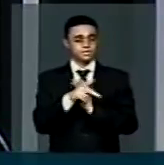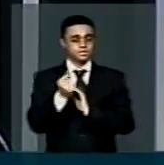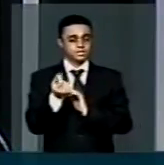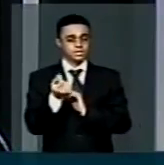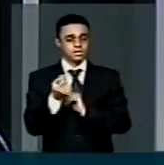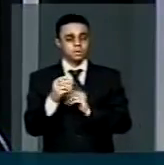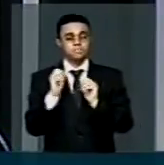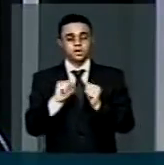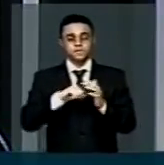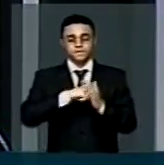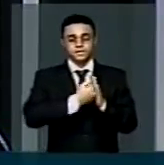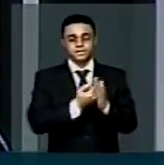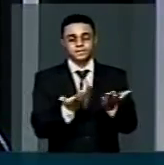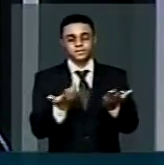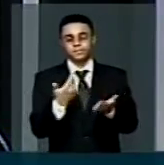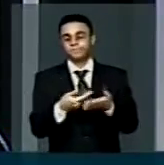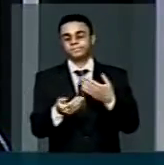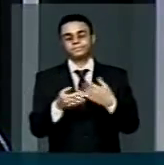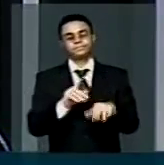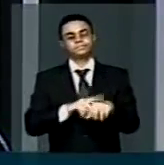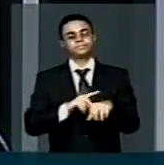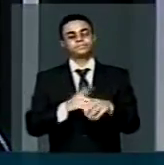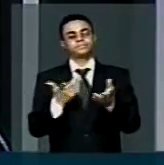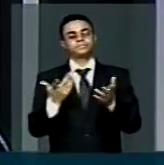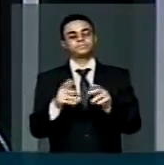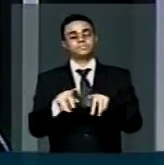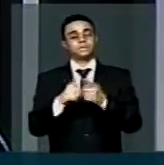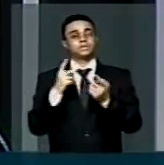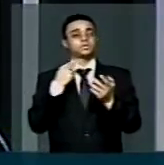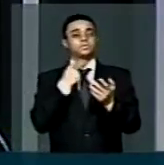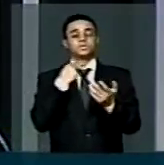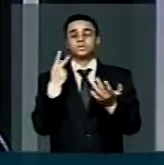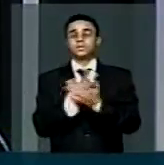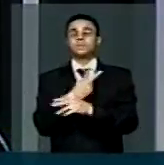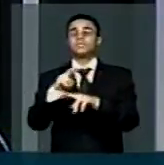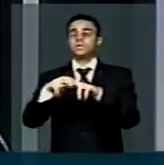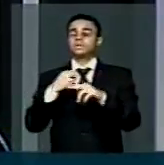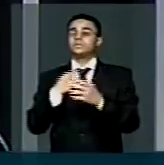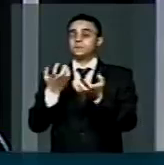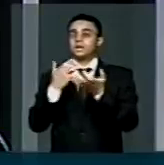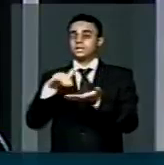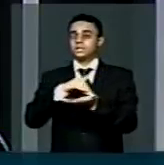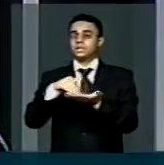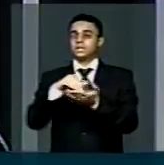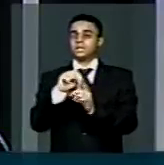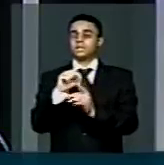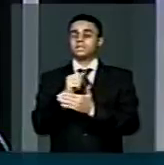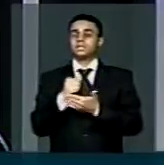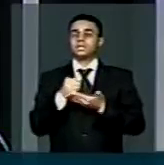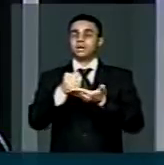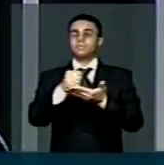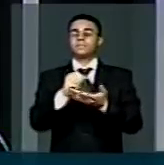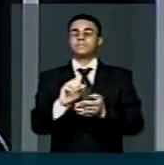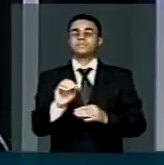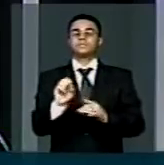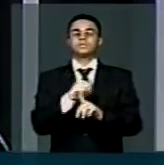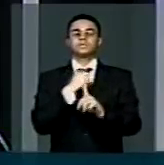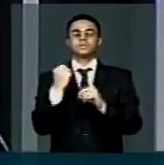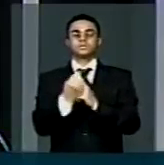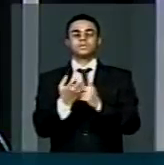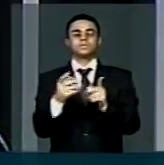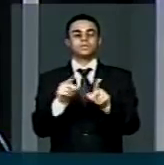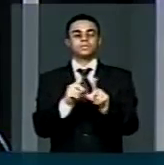qualquer momento. Isso não pode acontecer de forma alguma. Por isso, espero que a Secretaria de Assistência Social e Direitos Humanos do